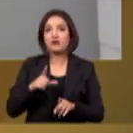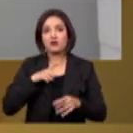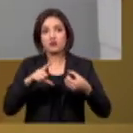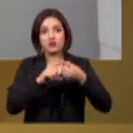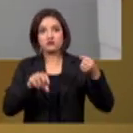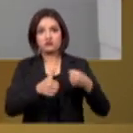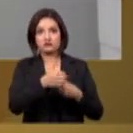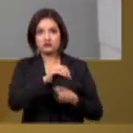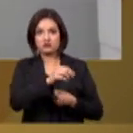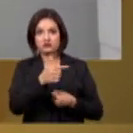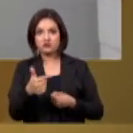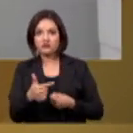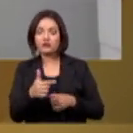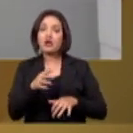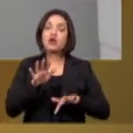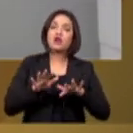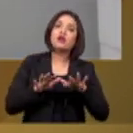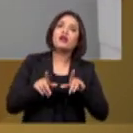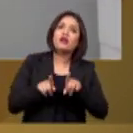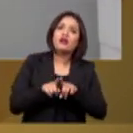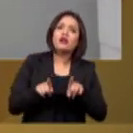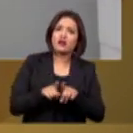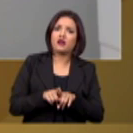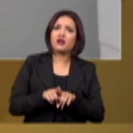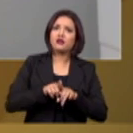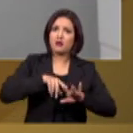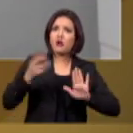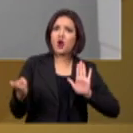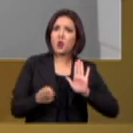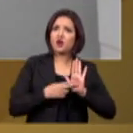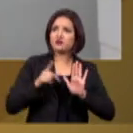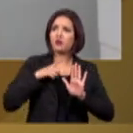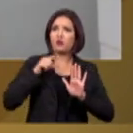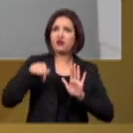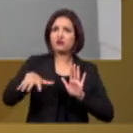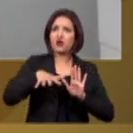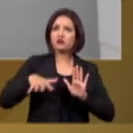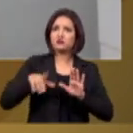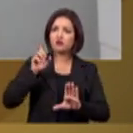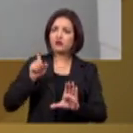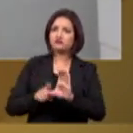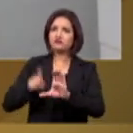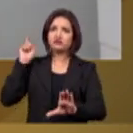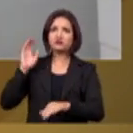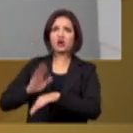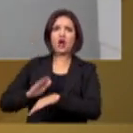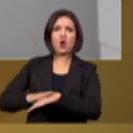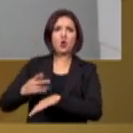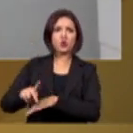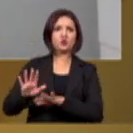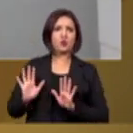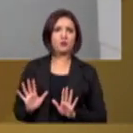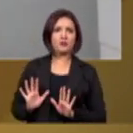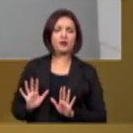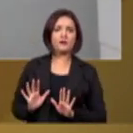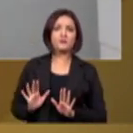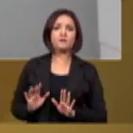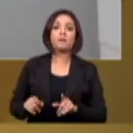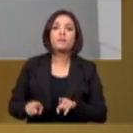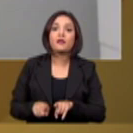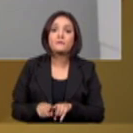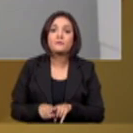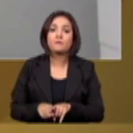abdômen mais antigas ora reconhecendo a maior autonomia dos tribunais mexicano em relação à reconhecimento